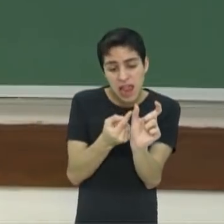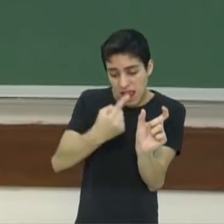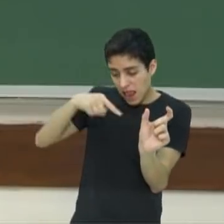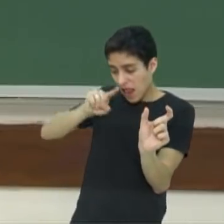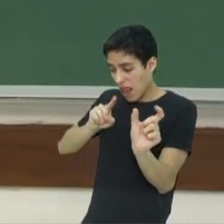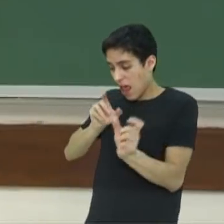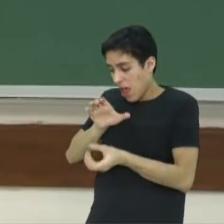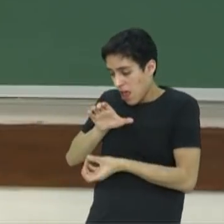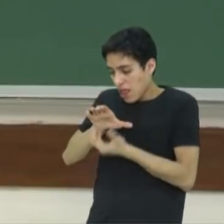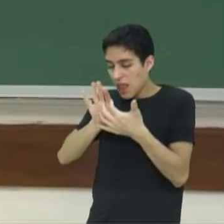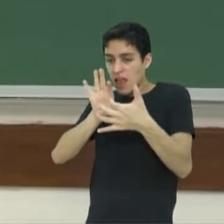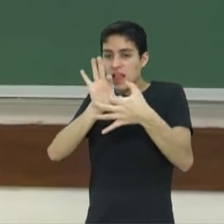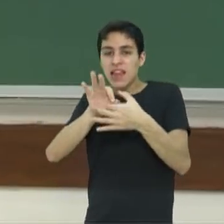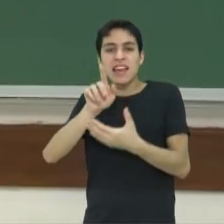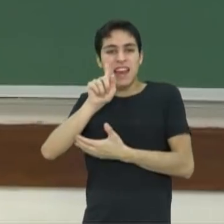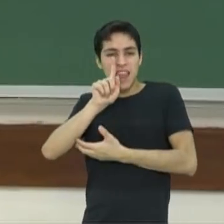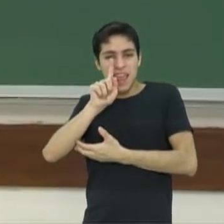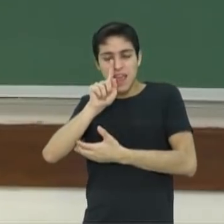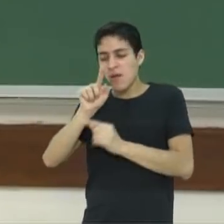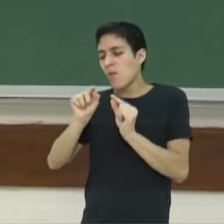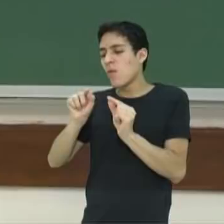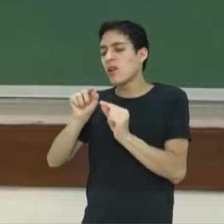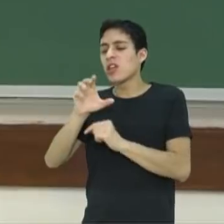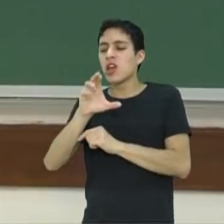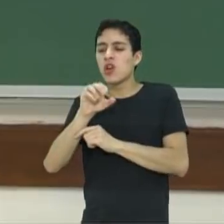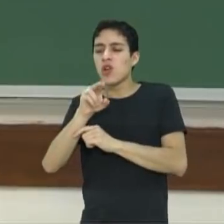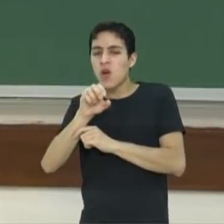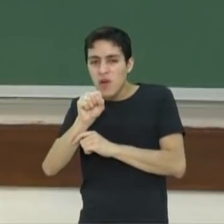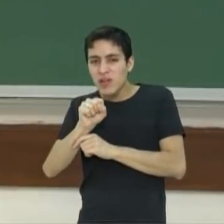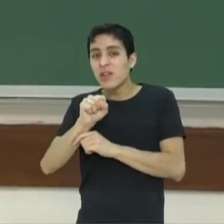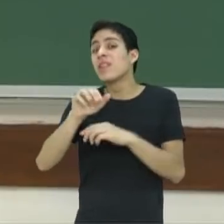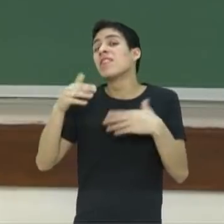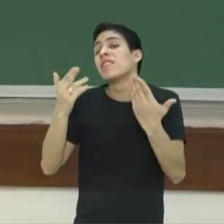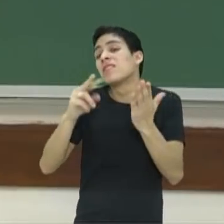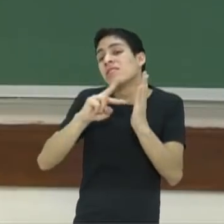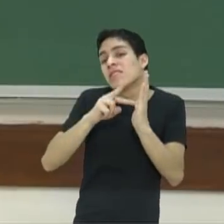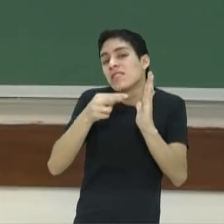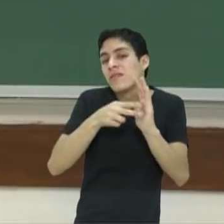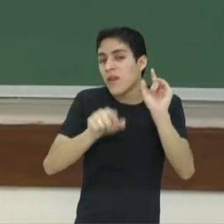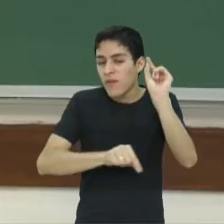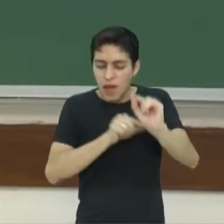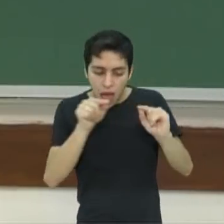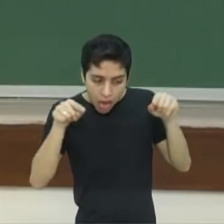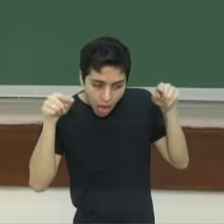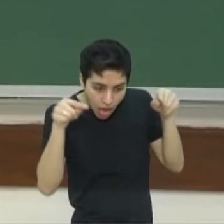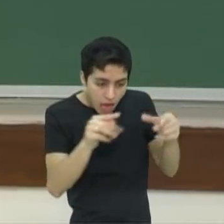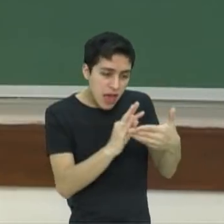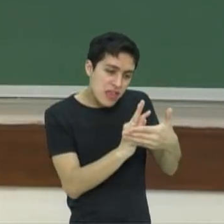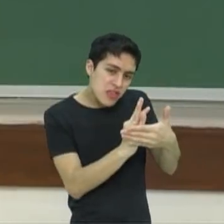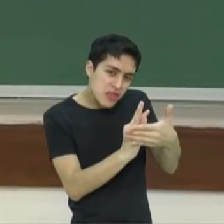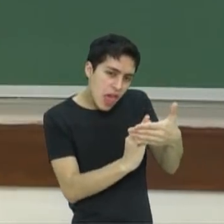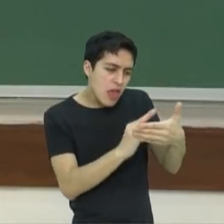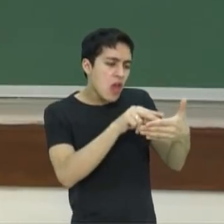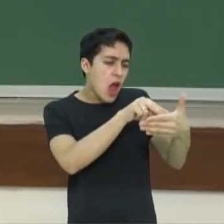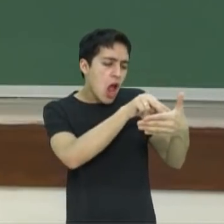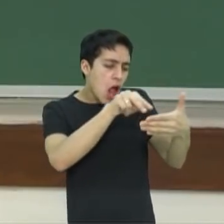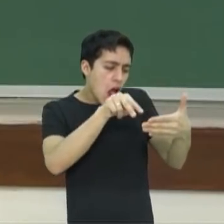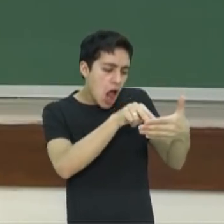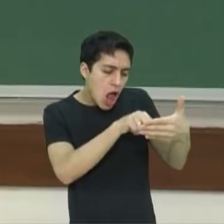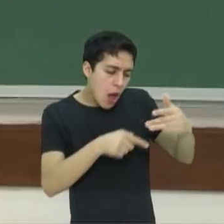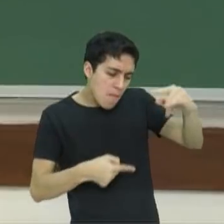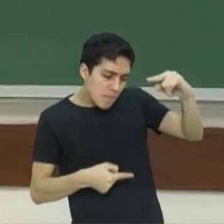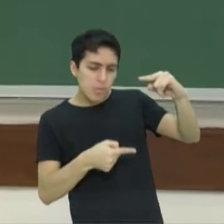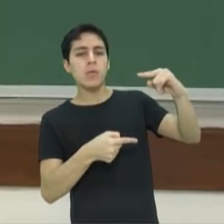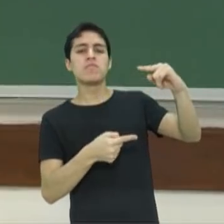cronos, que significa, tem relação com o tempo. A crônica é um texto curto, onde se lê em uma pegada só, em uma